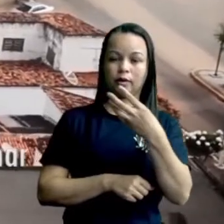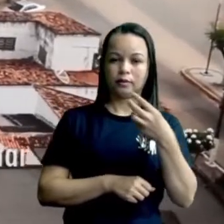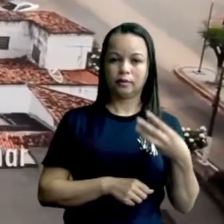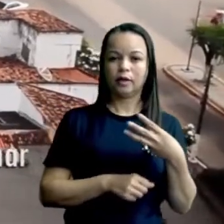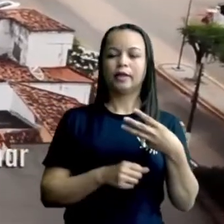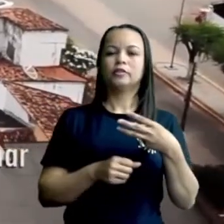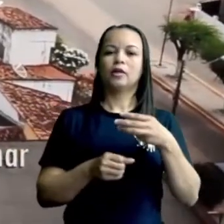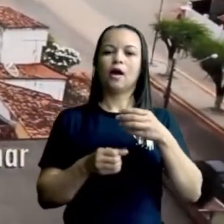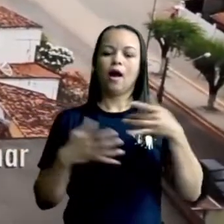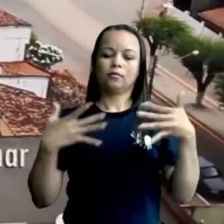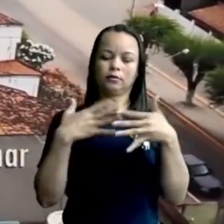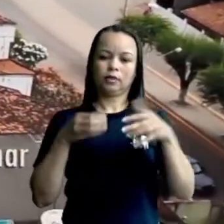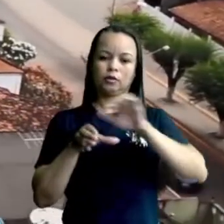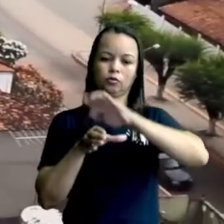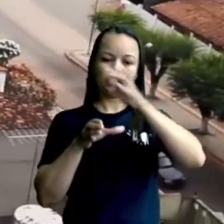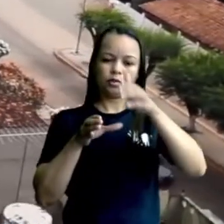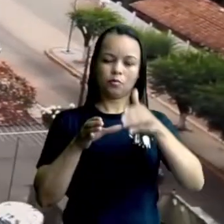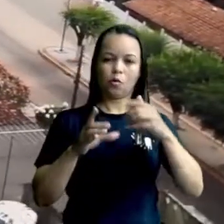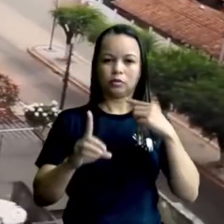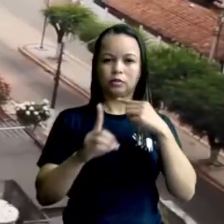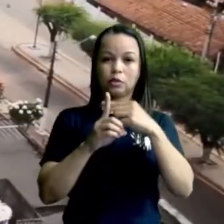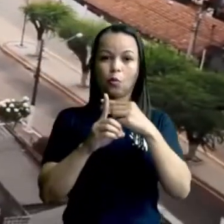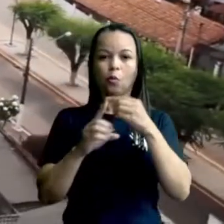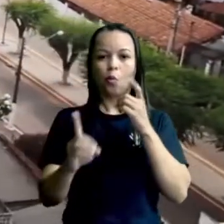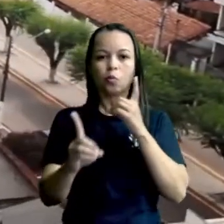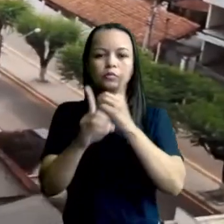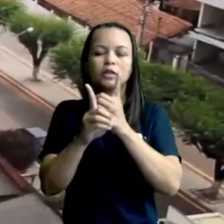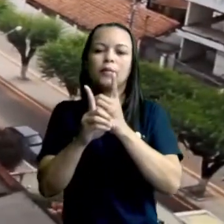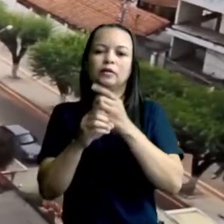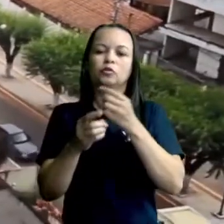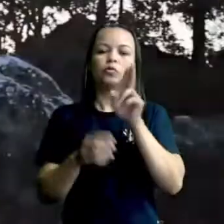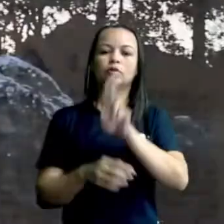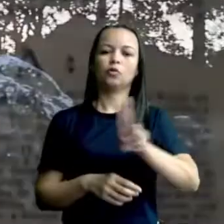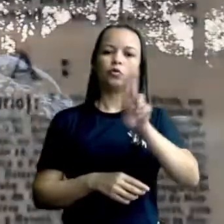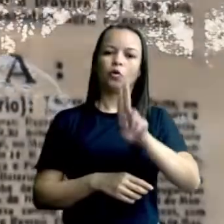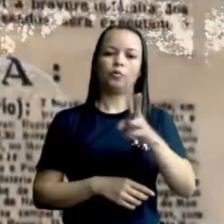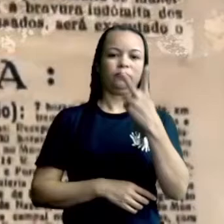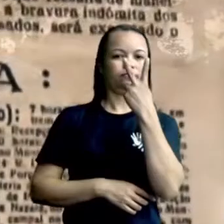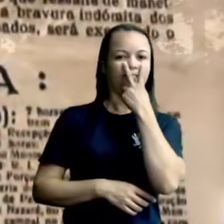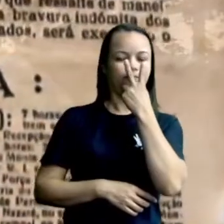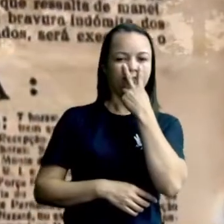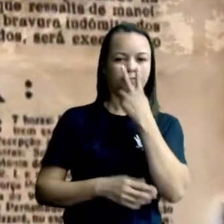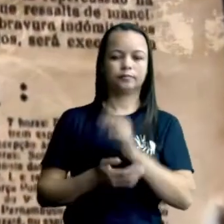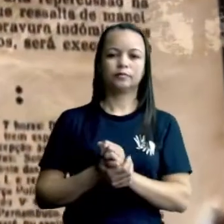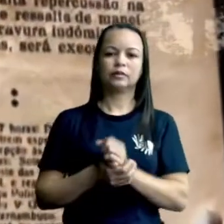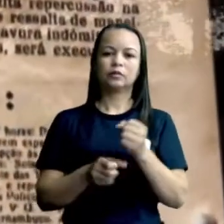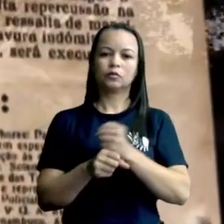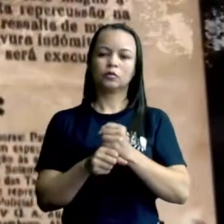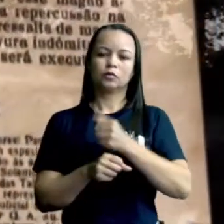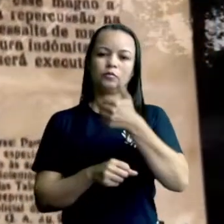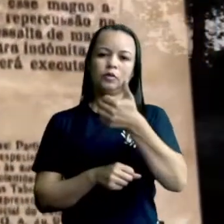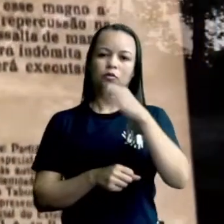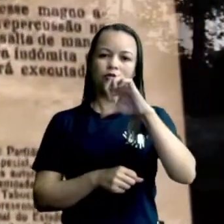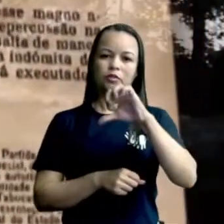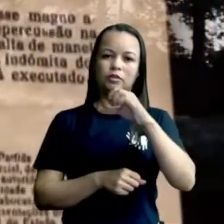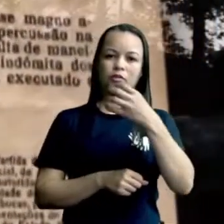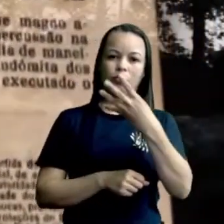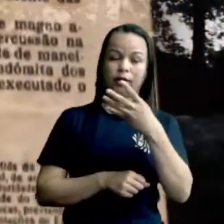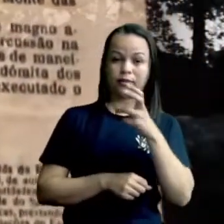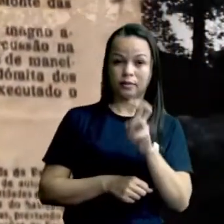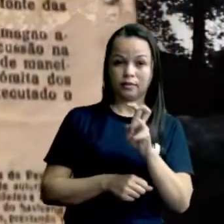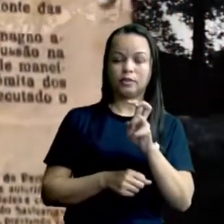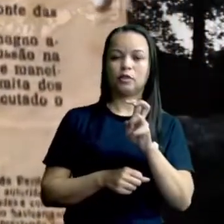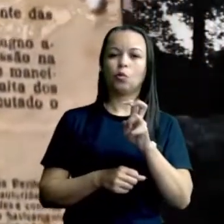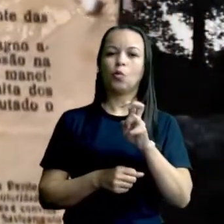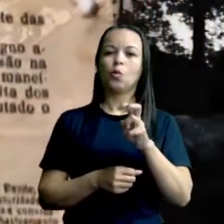onde o monte se encontra passou a se chamar Vitória de Santo Antão. E em 1945, no